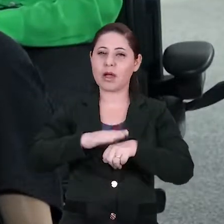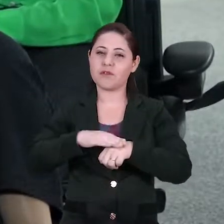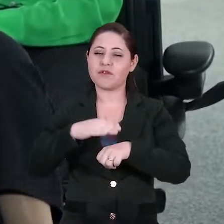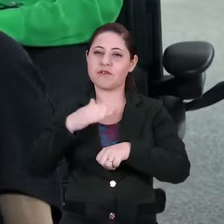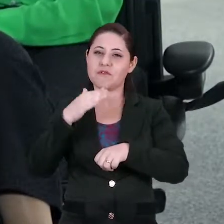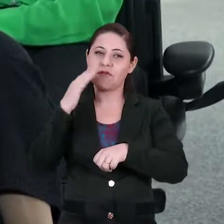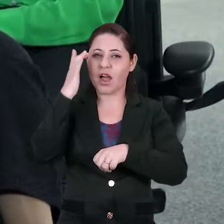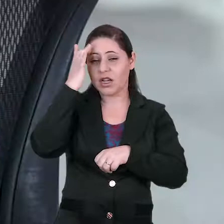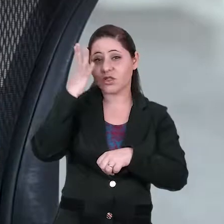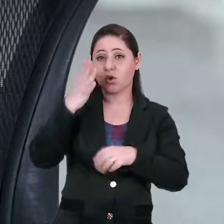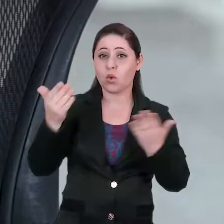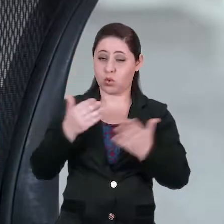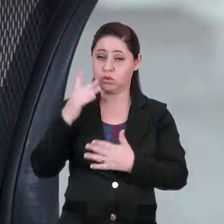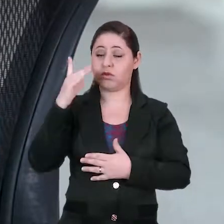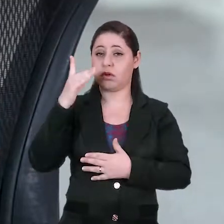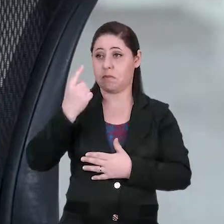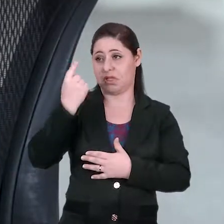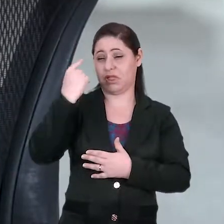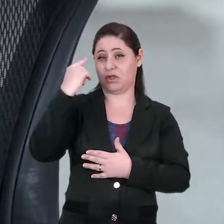muito difícil,